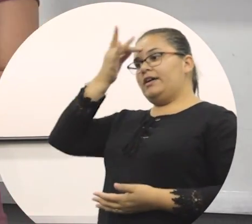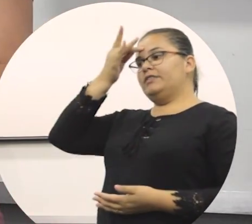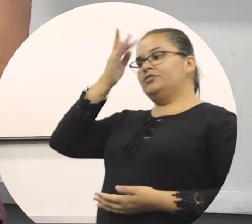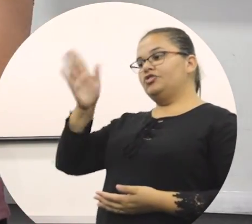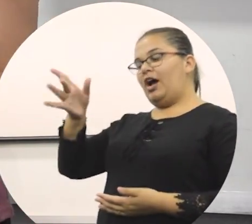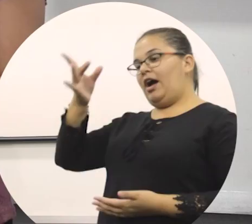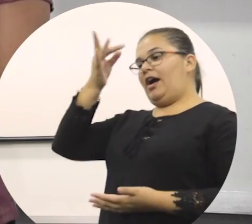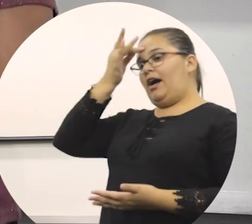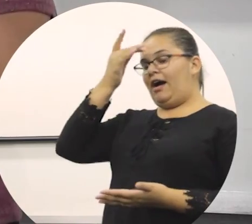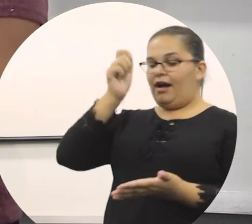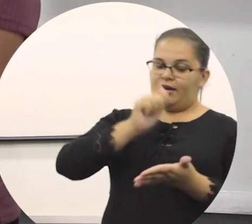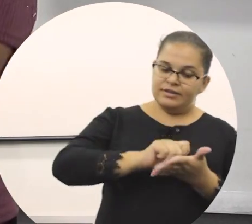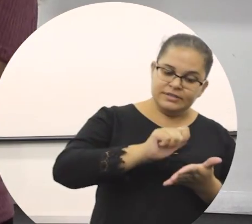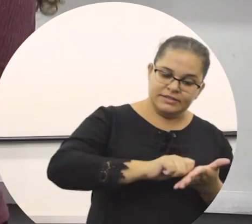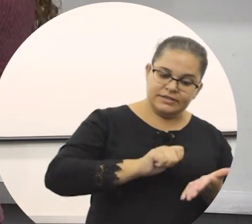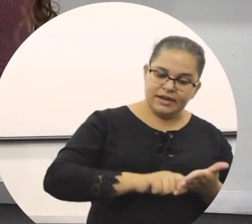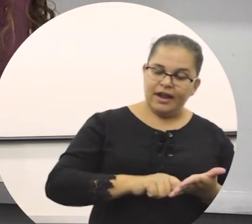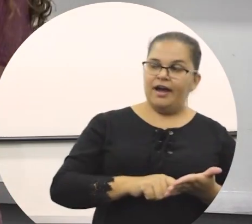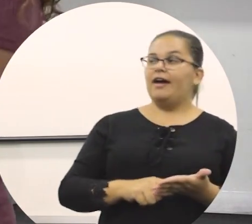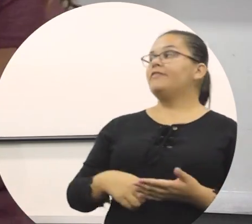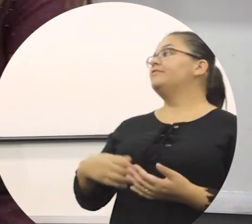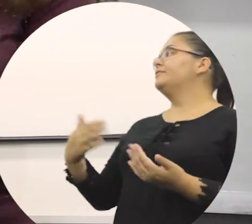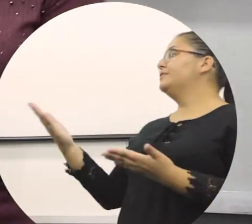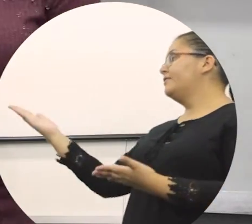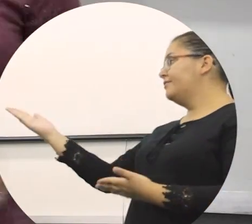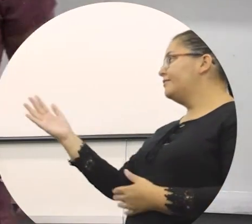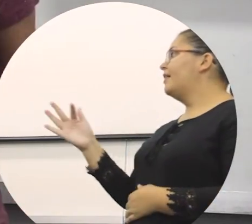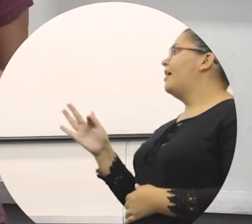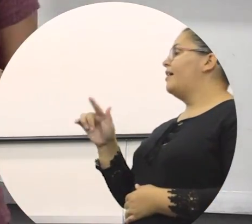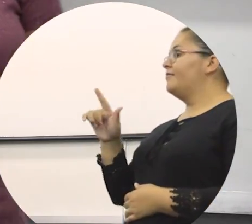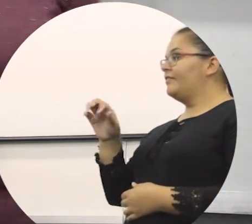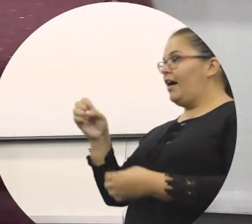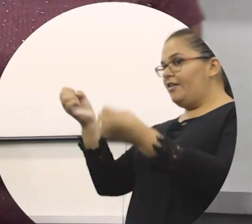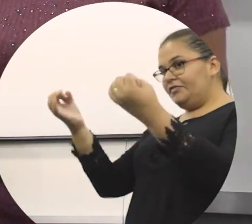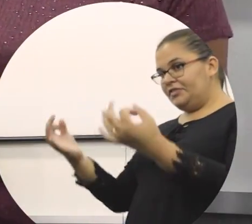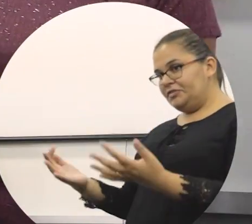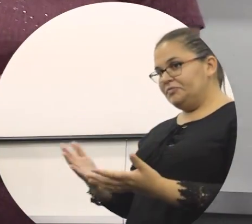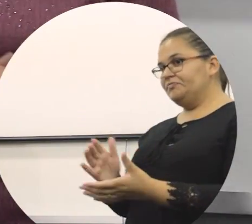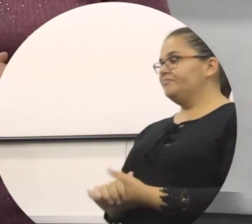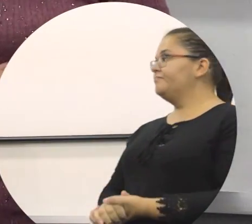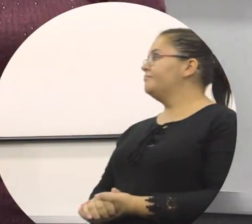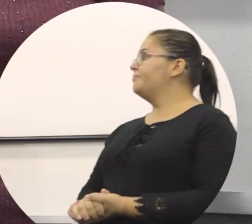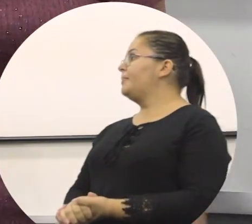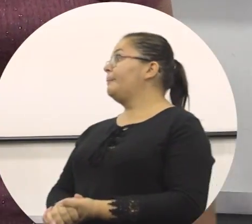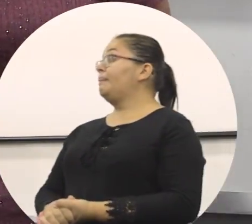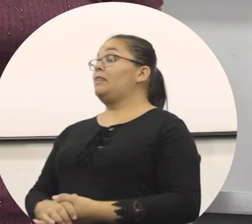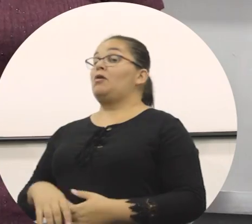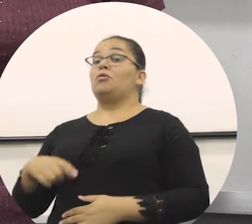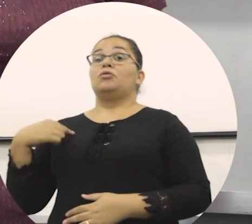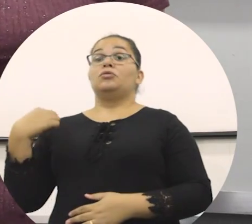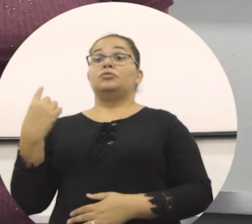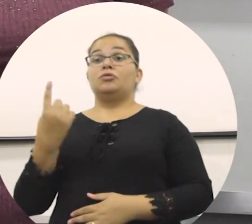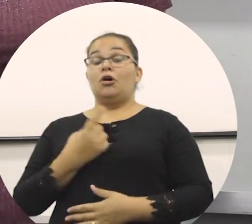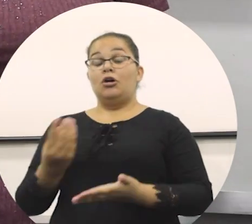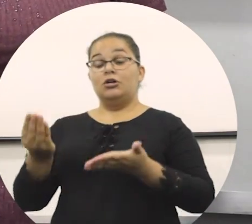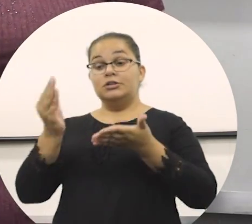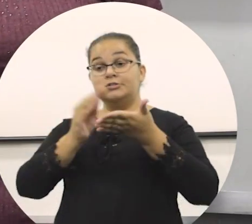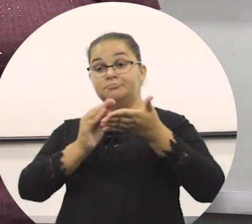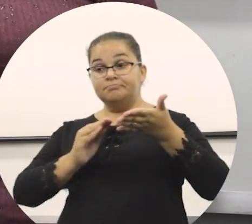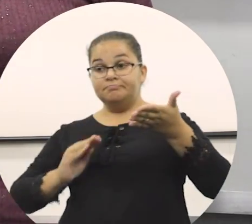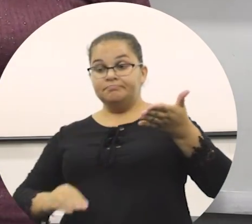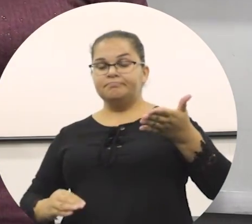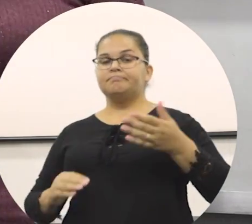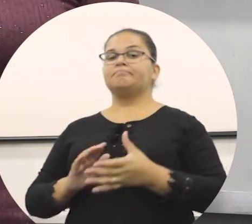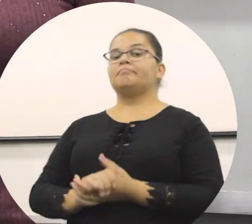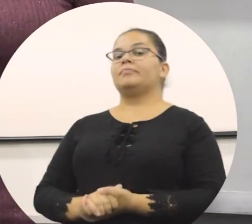portuguesa como segunda língua? Aí eu gostaria que a Flávia, né, apresentasse. Nós colocamos, e foi muito presente